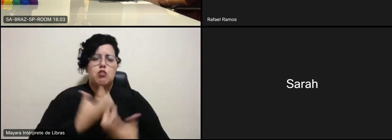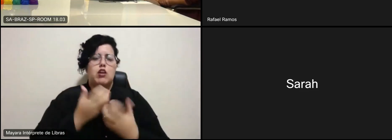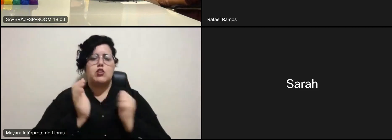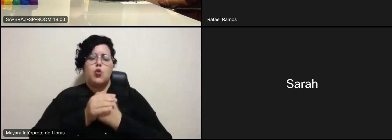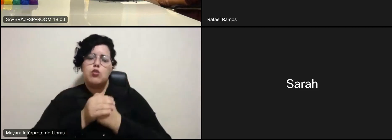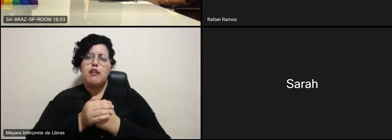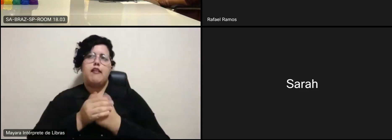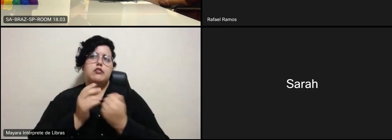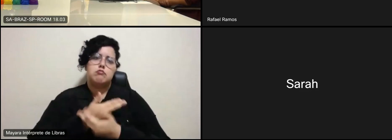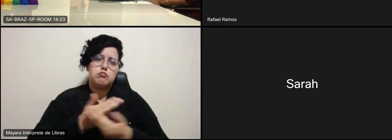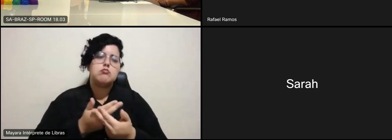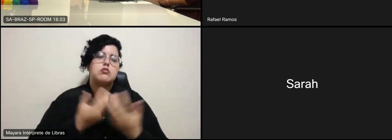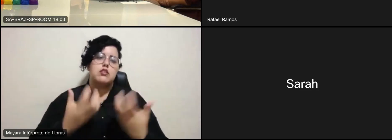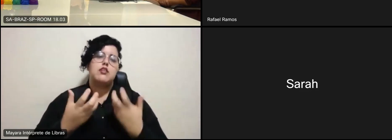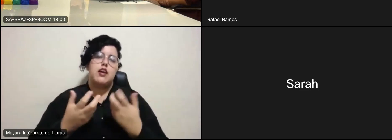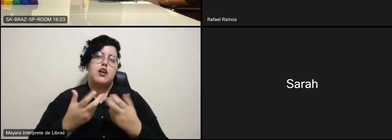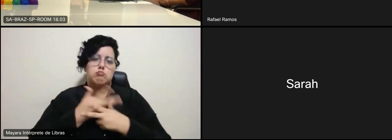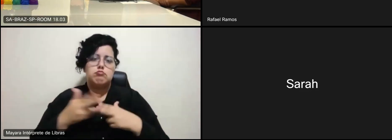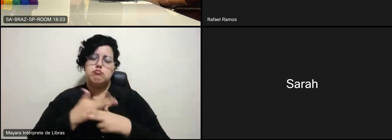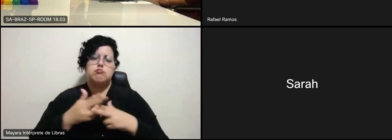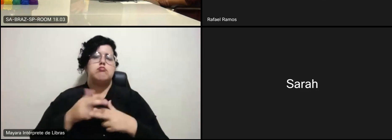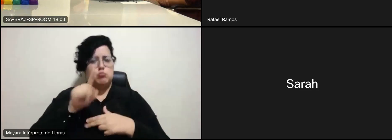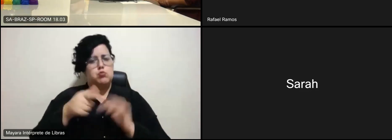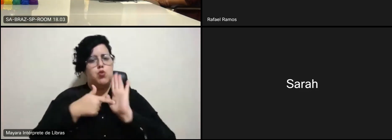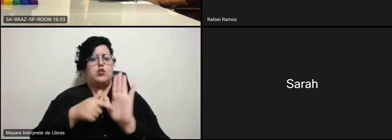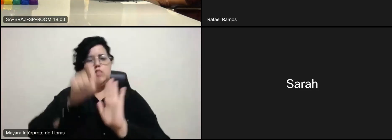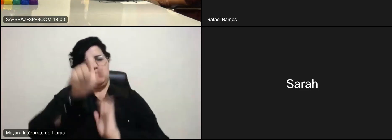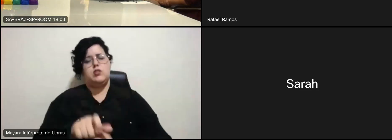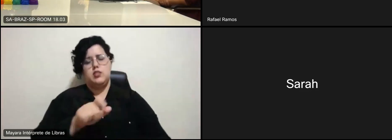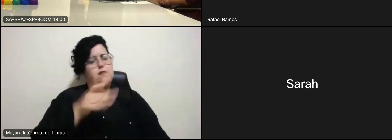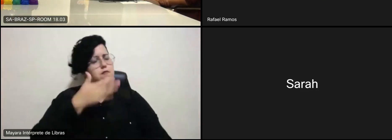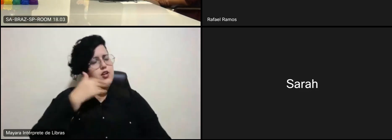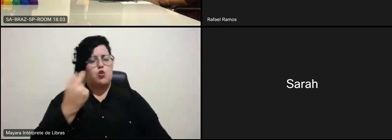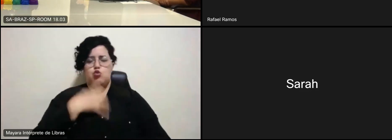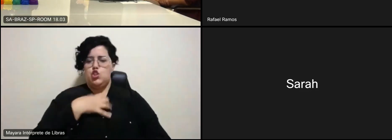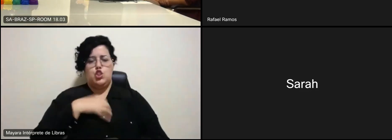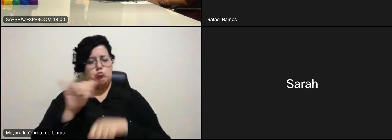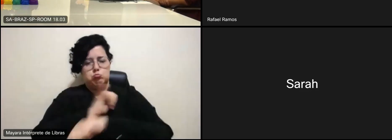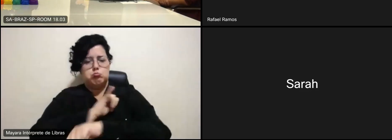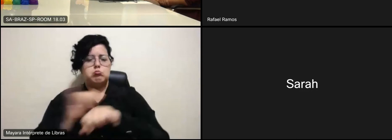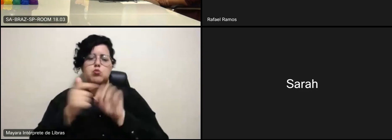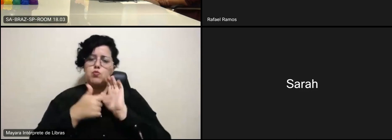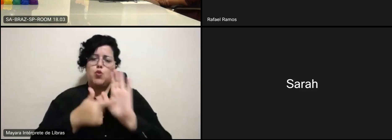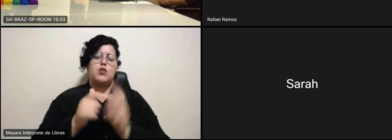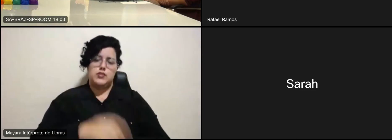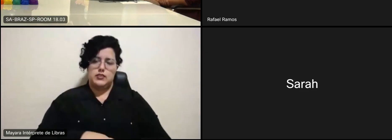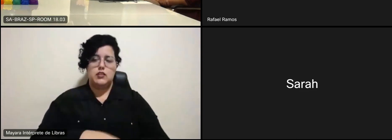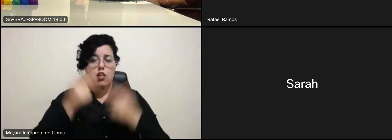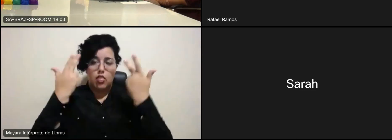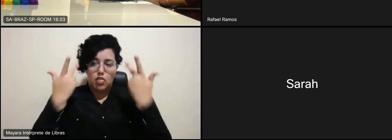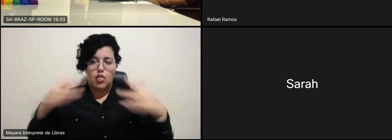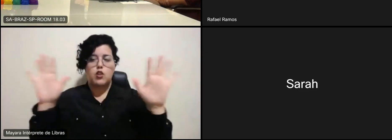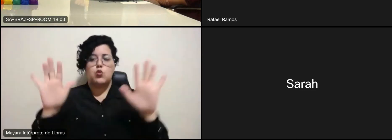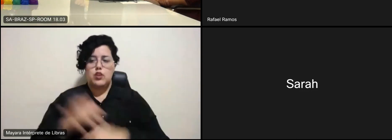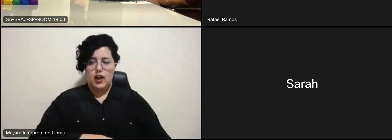que a sua personalidade seja abafada ali. Não, seja você. É sempre o melhor caminho, é ser quem a gente é. Vai ser natural, vai ser